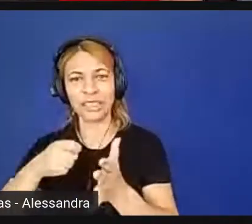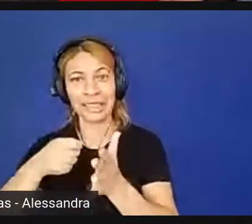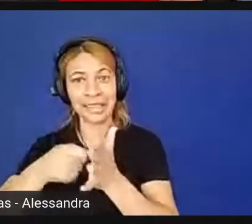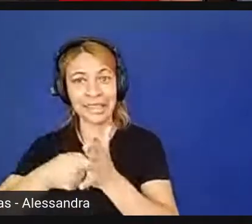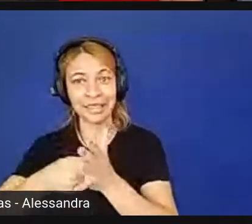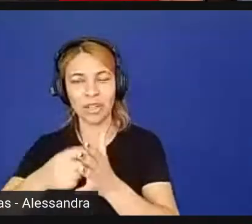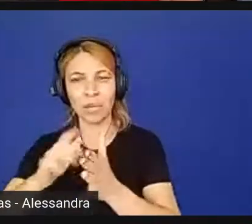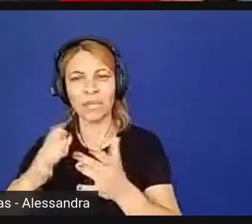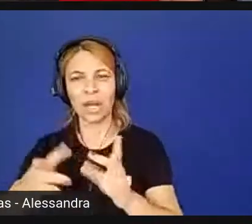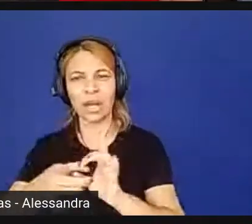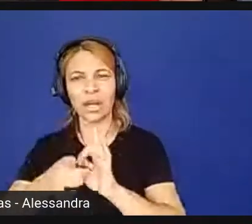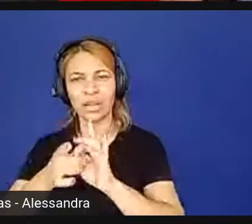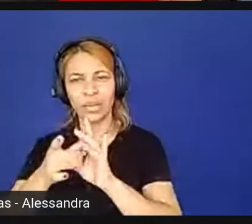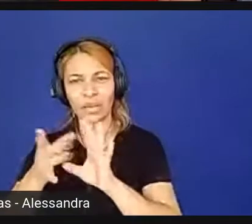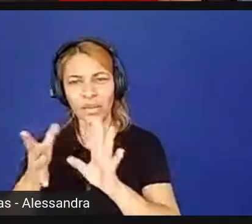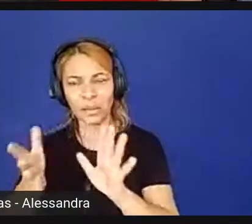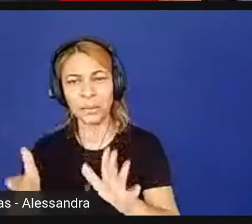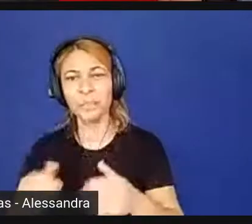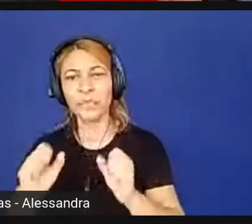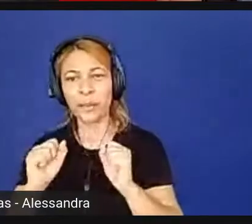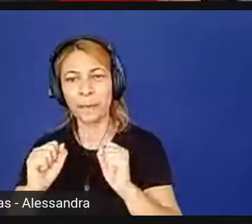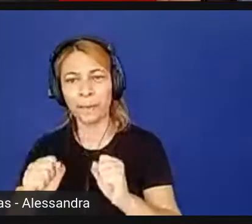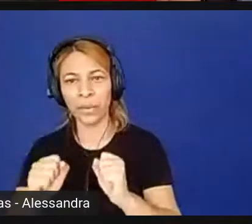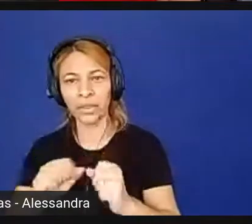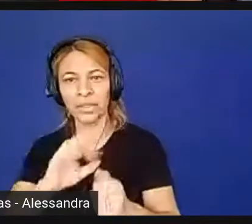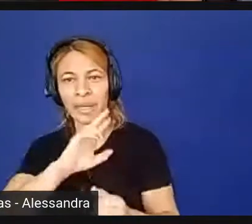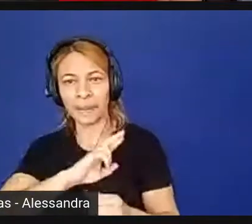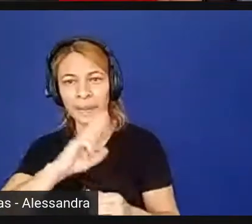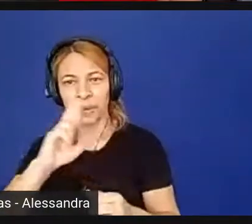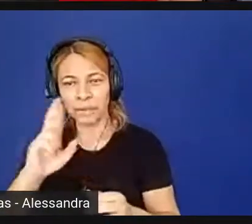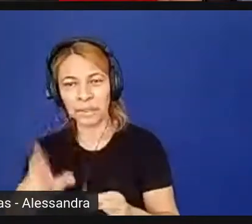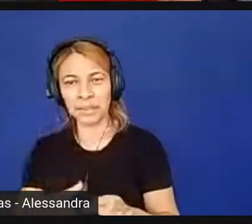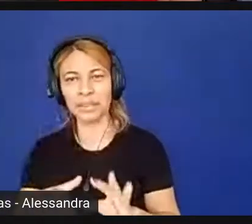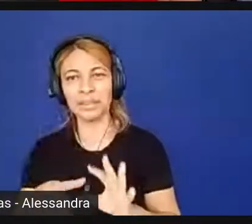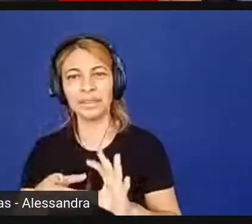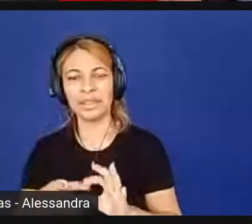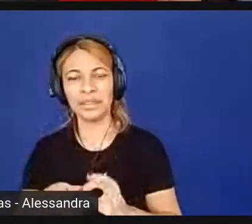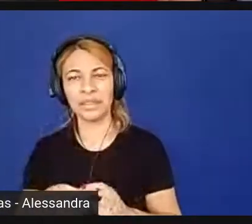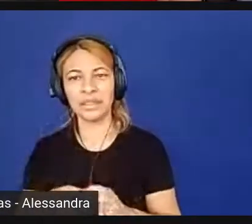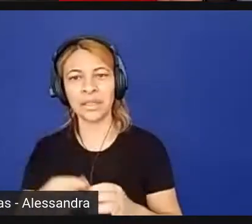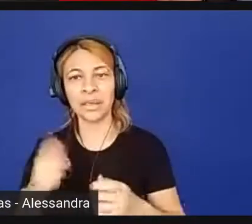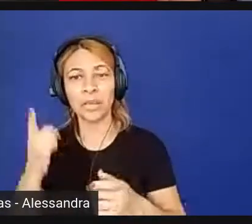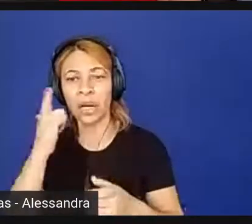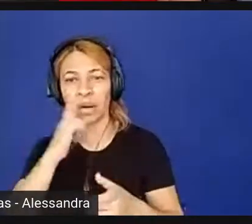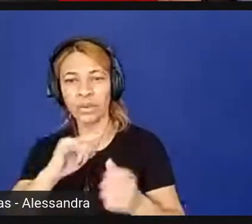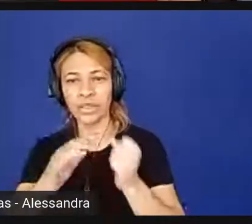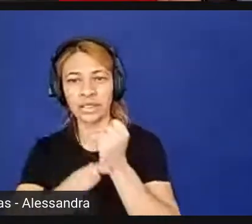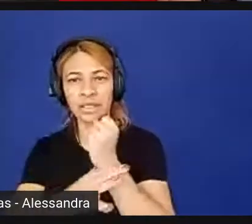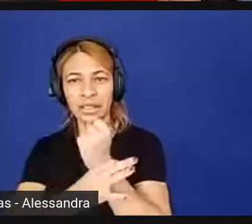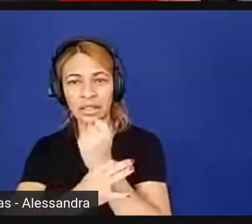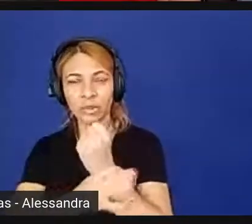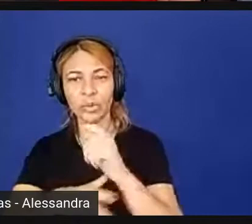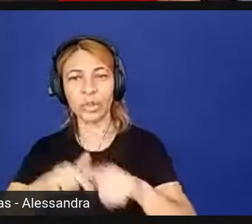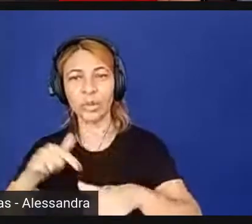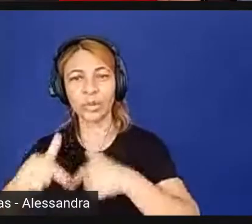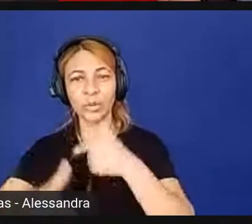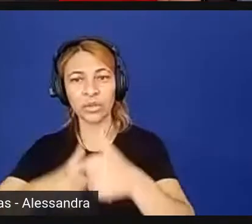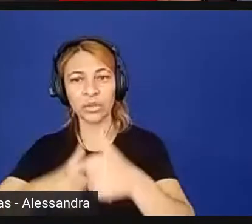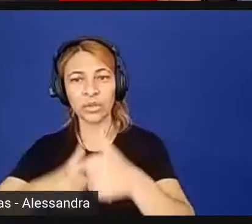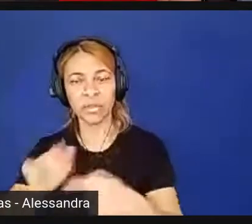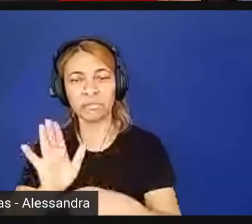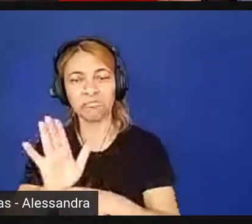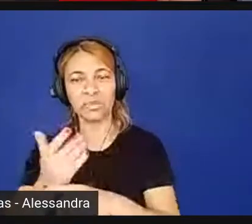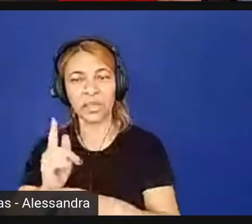as condições que representem condição indispensável, proteger o bem ou assegurar a prestação de serviço e que propicie significativa